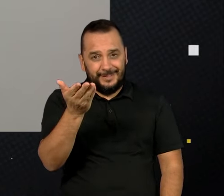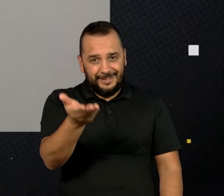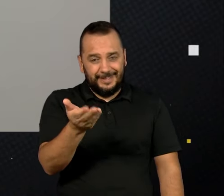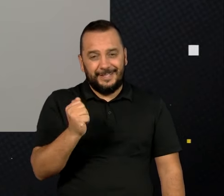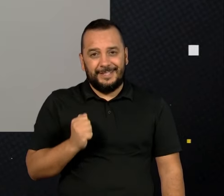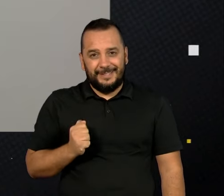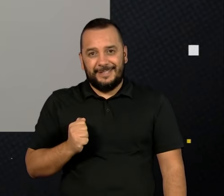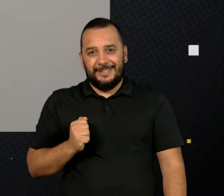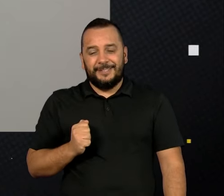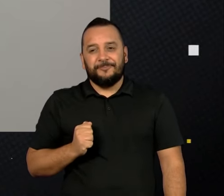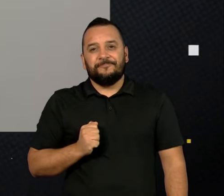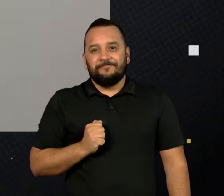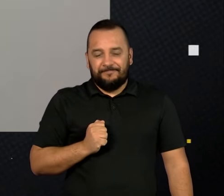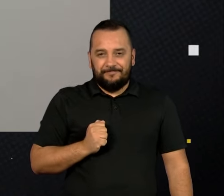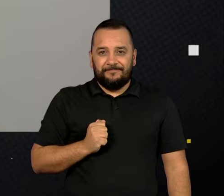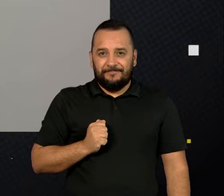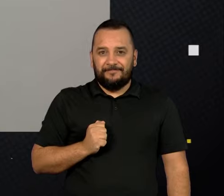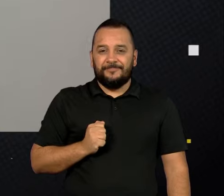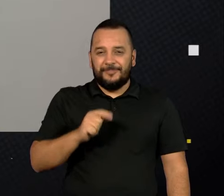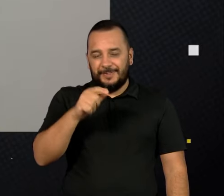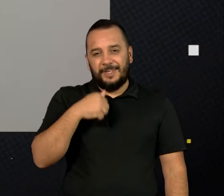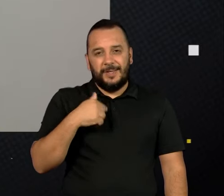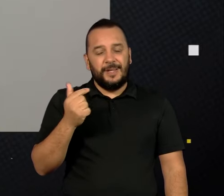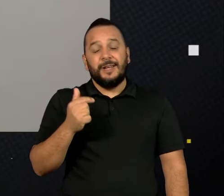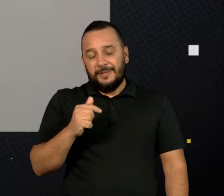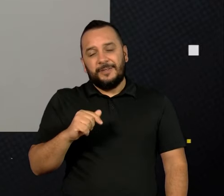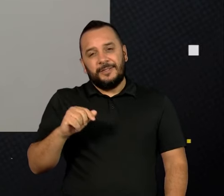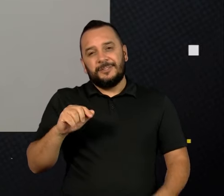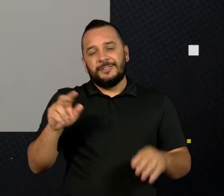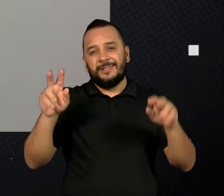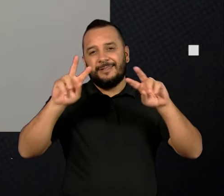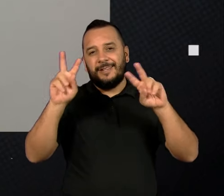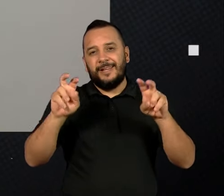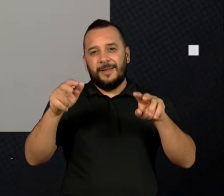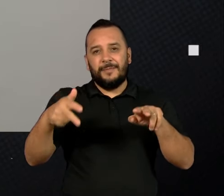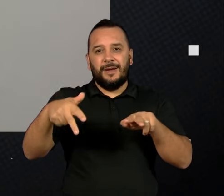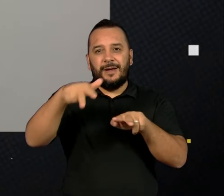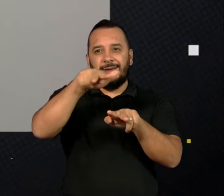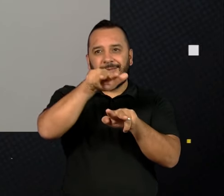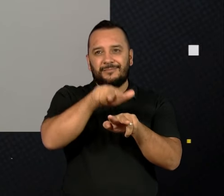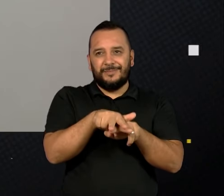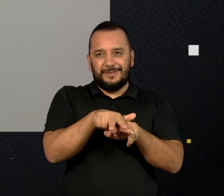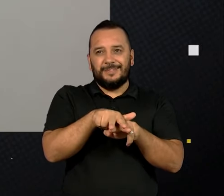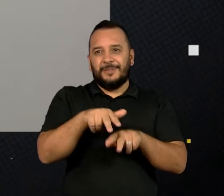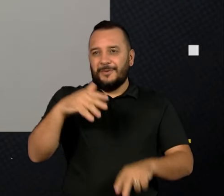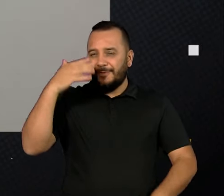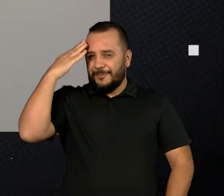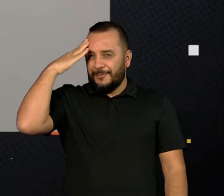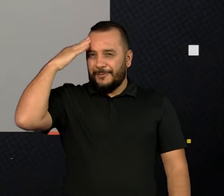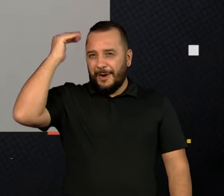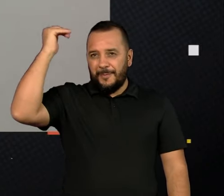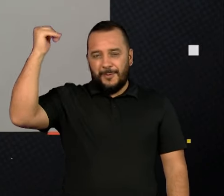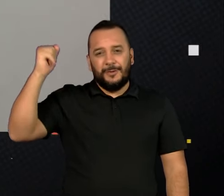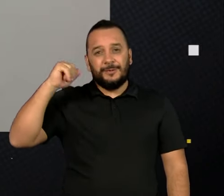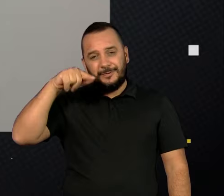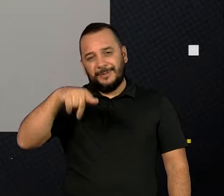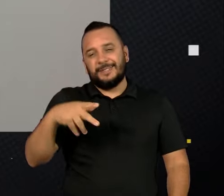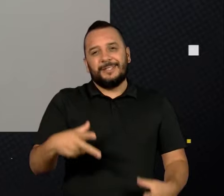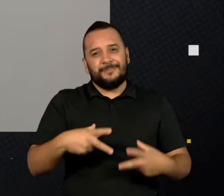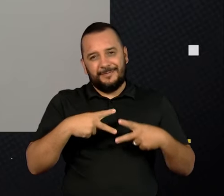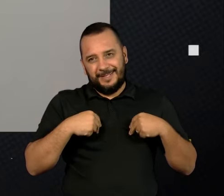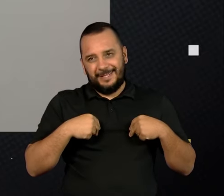Tiago, que Possessões venha a ser um grande sucesso, porque você